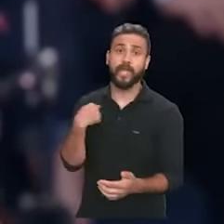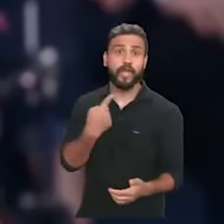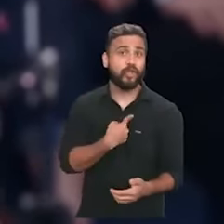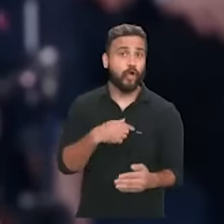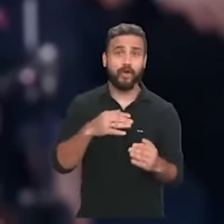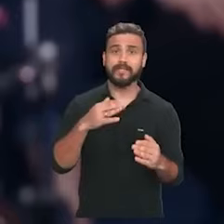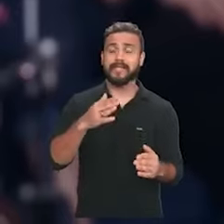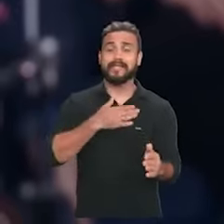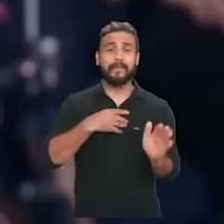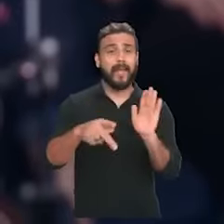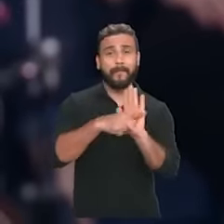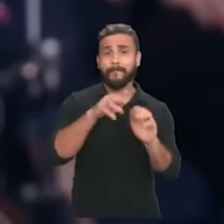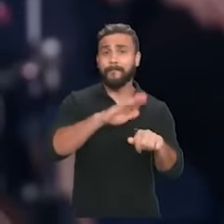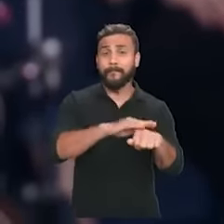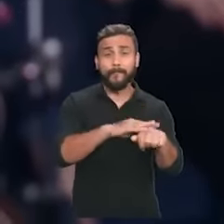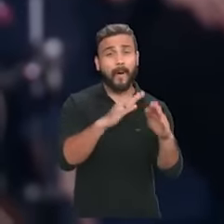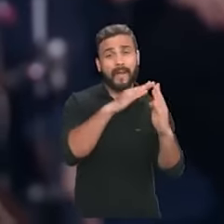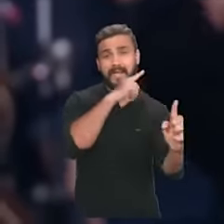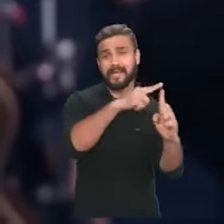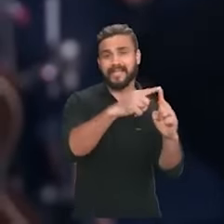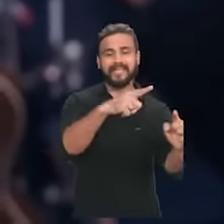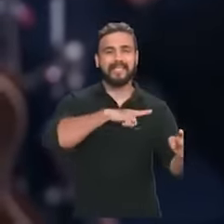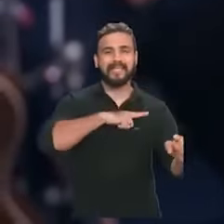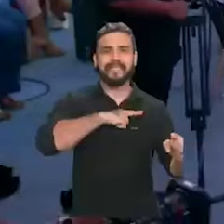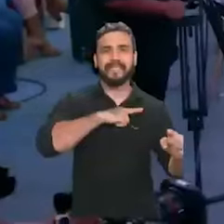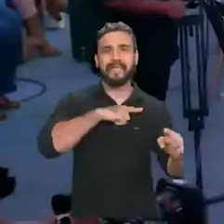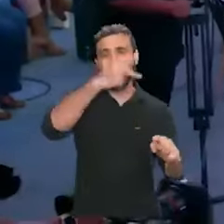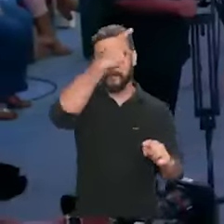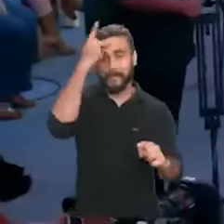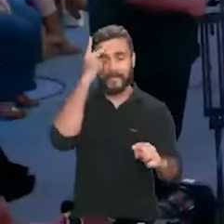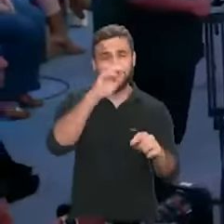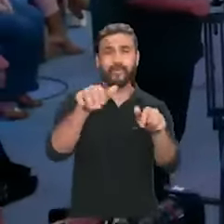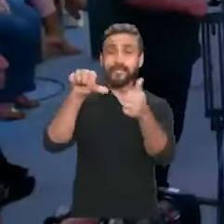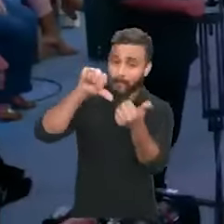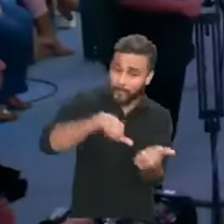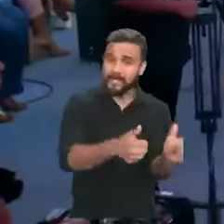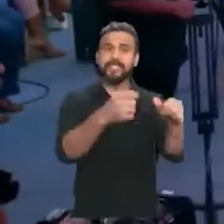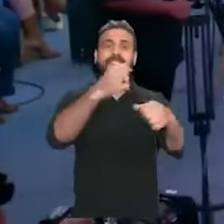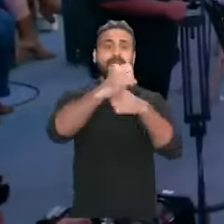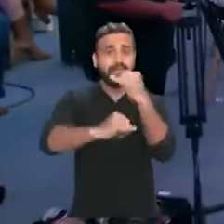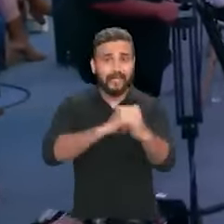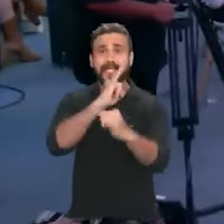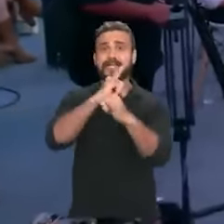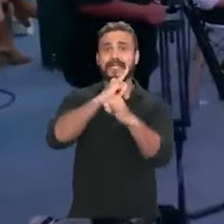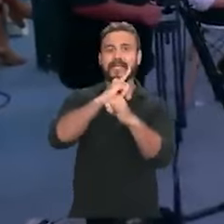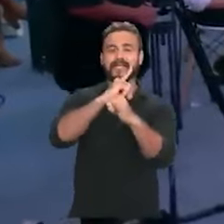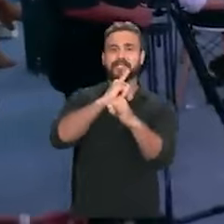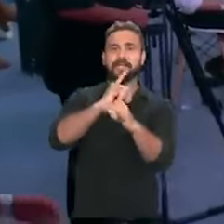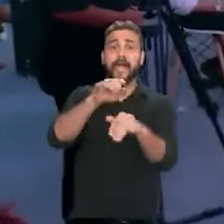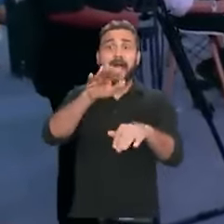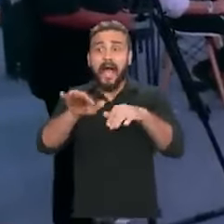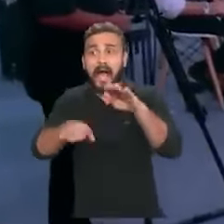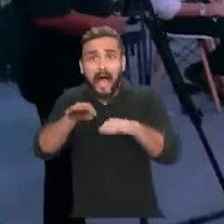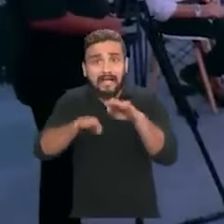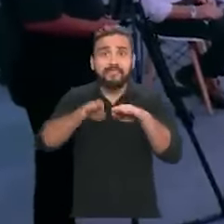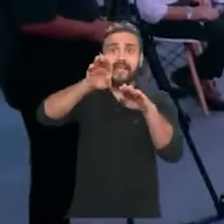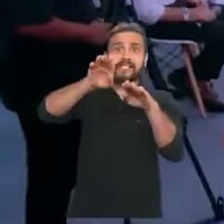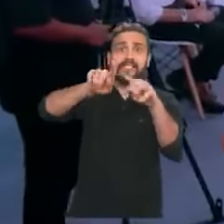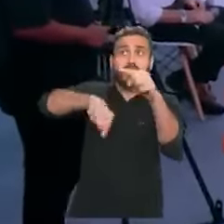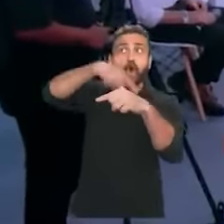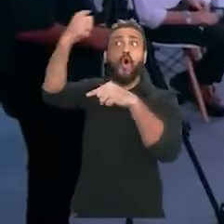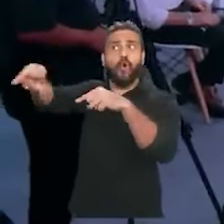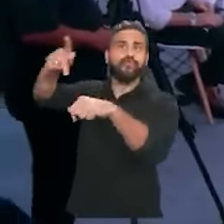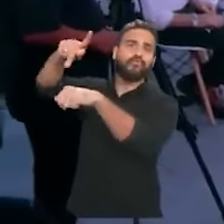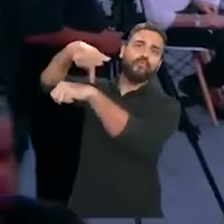pessoas todos os meses. Só que tem os nomes das pessoas que estão nos outros países. Aí eles mandam vídeo, eles descendo as águas, uau, às vezes na